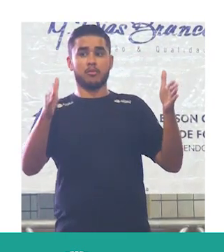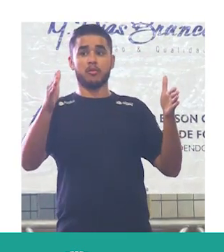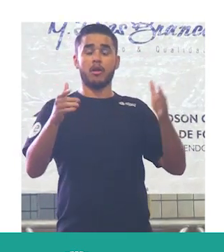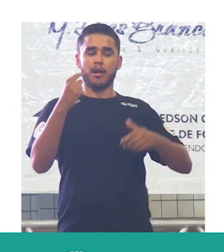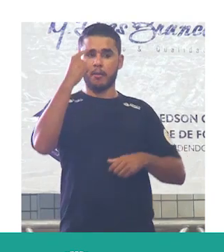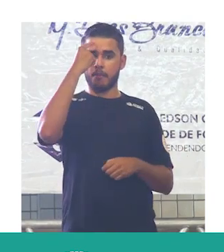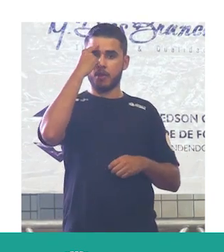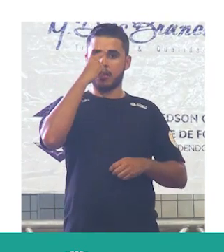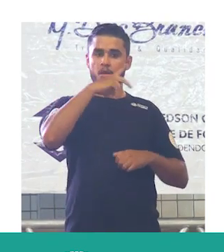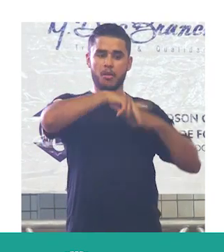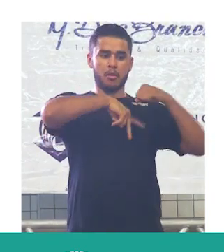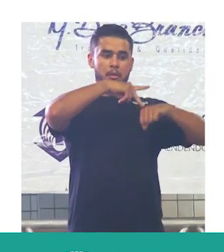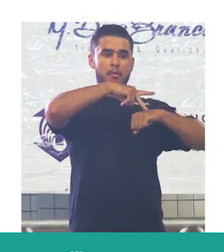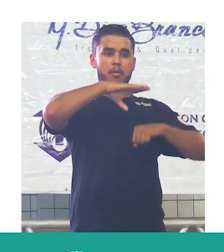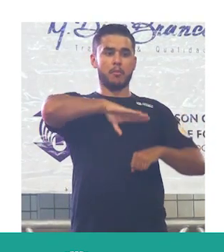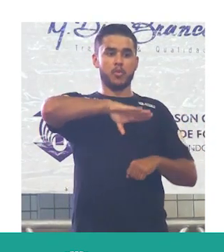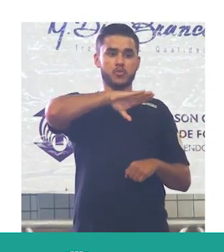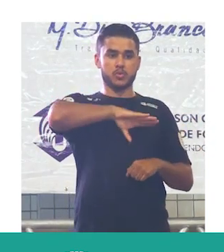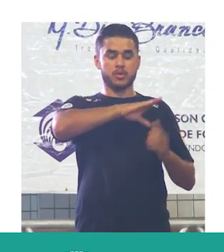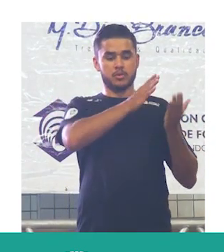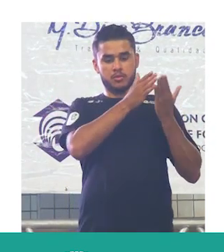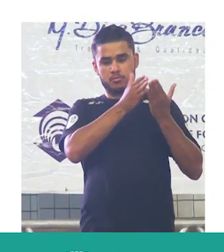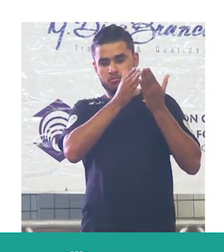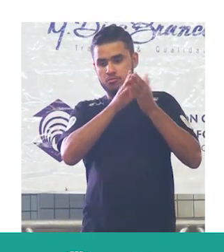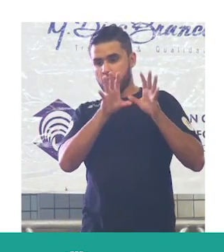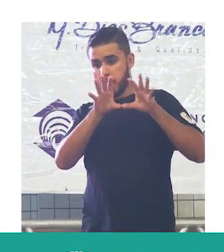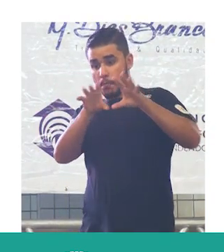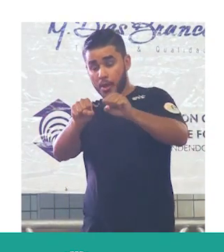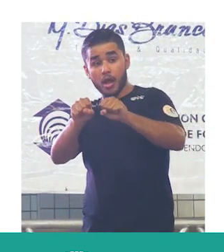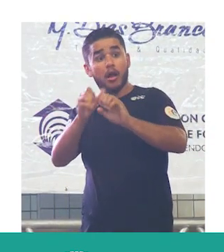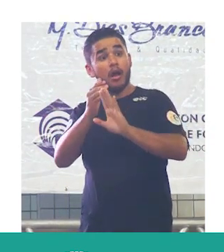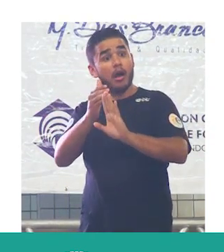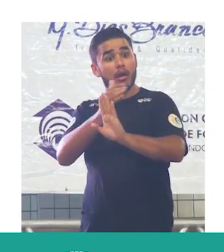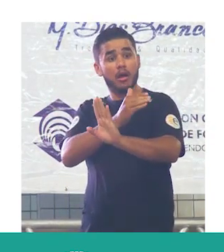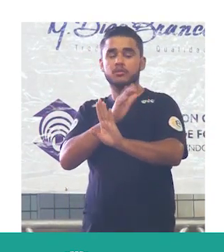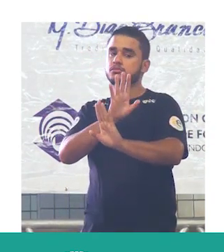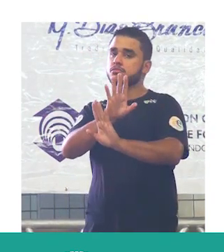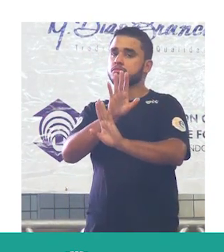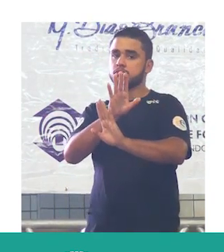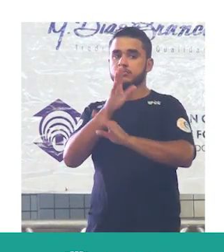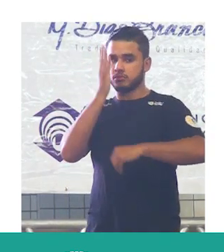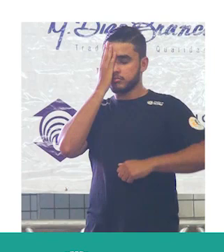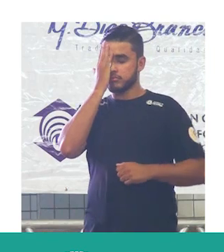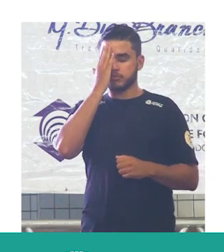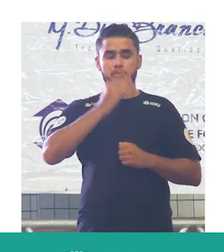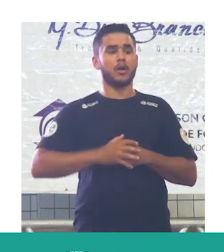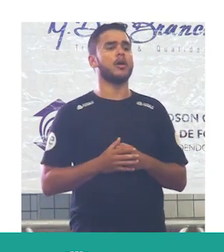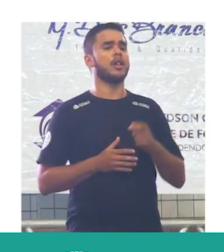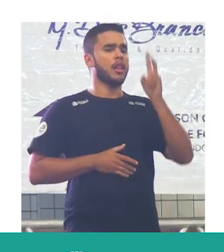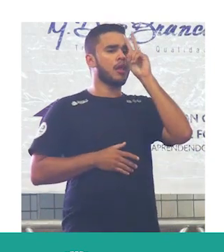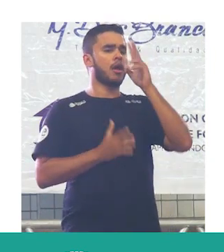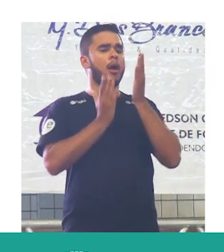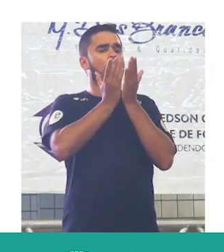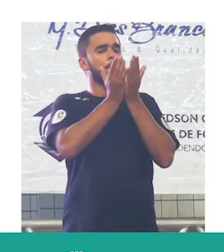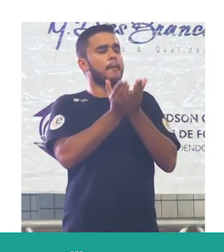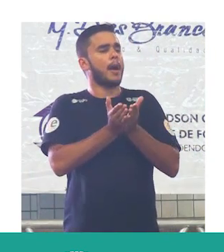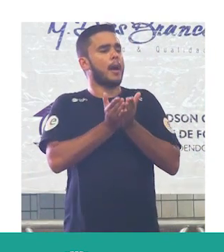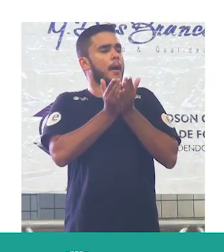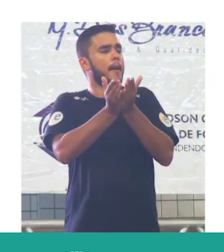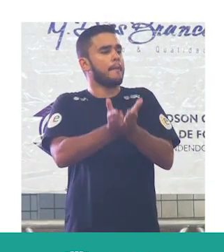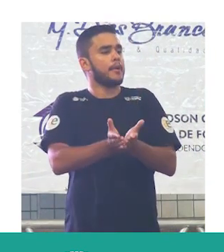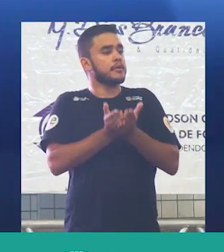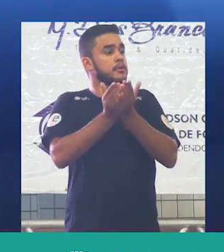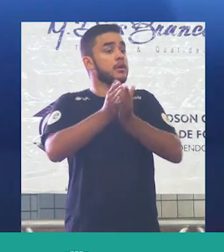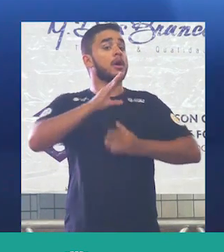de ocupação efetivo dos portugueses. Porque vamos lá, o que os portugueses vieram fazer aqui no Brasil?